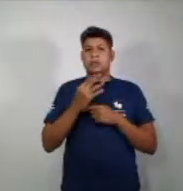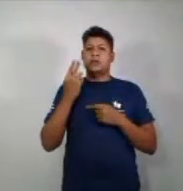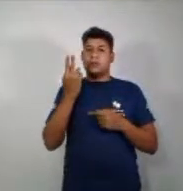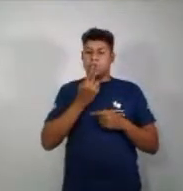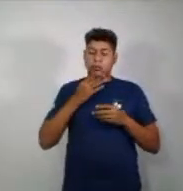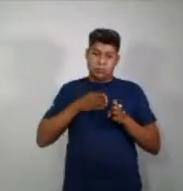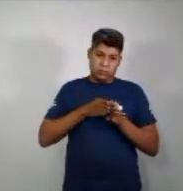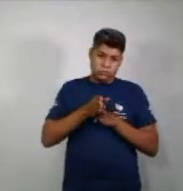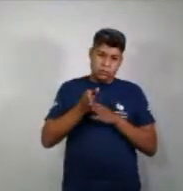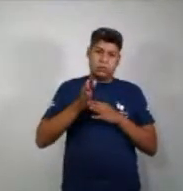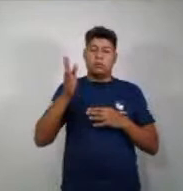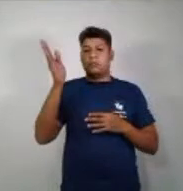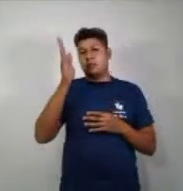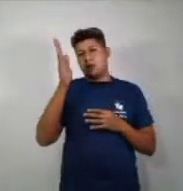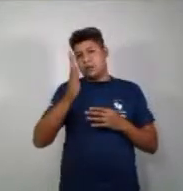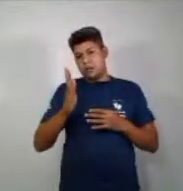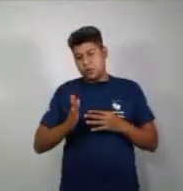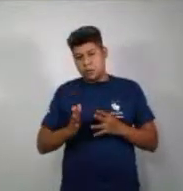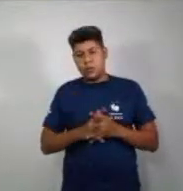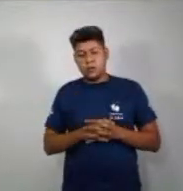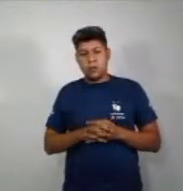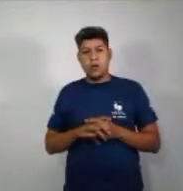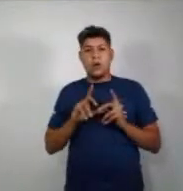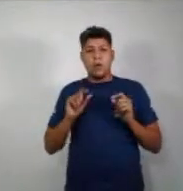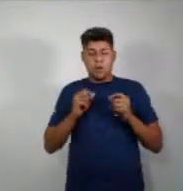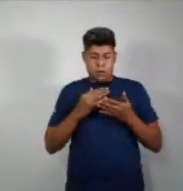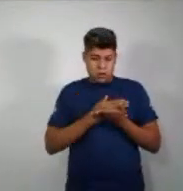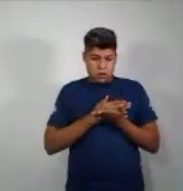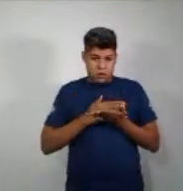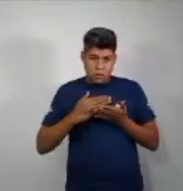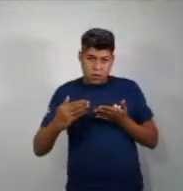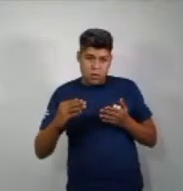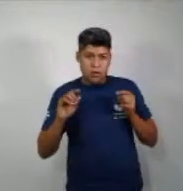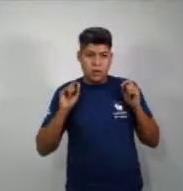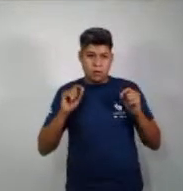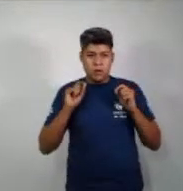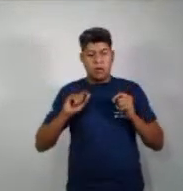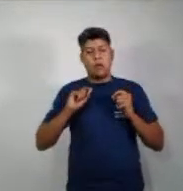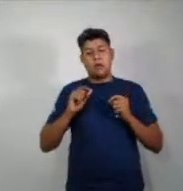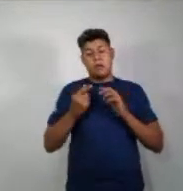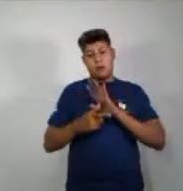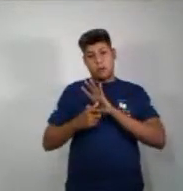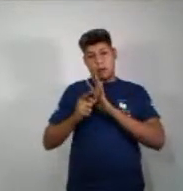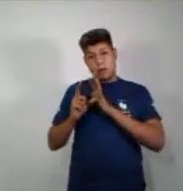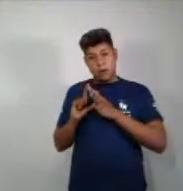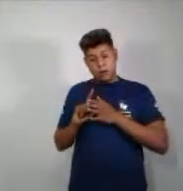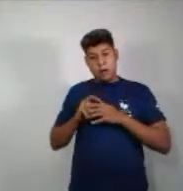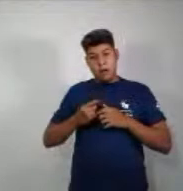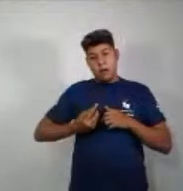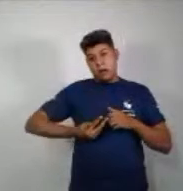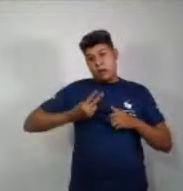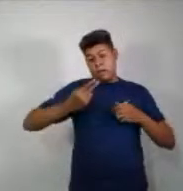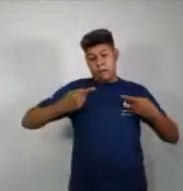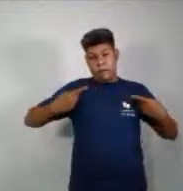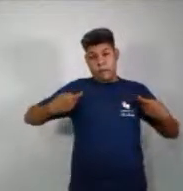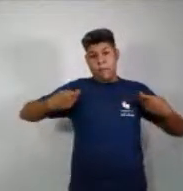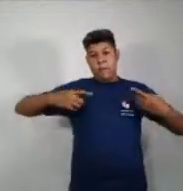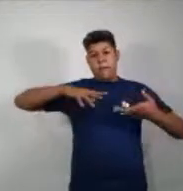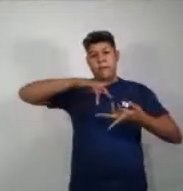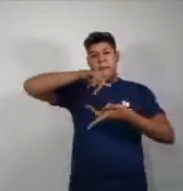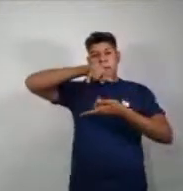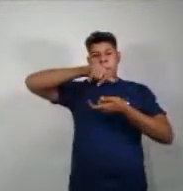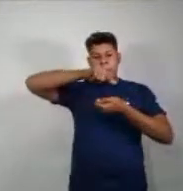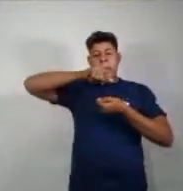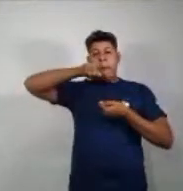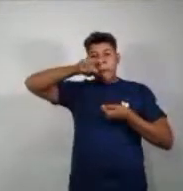Mensagem do Brasil, e que ele lança às vésperas da Segunda Guerra Mundial. Acho que até uma coisa que